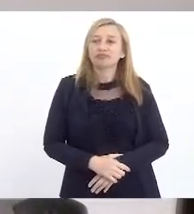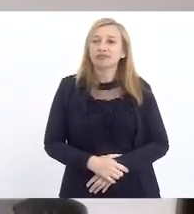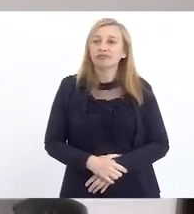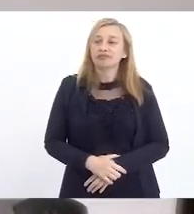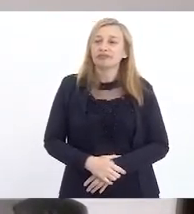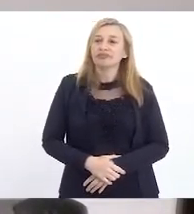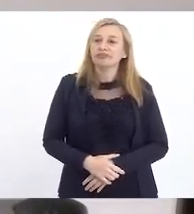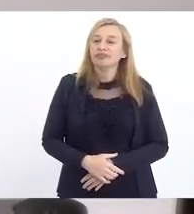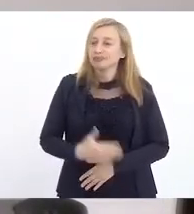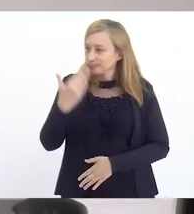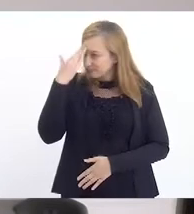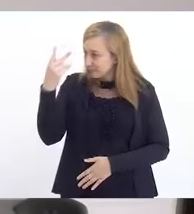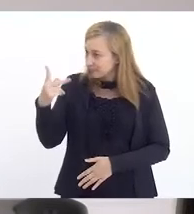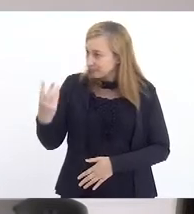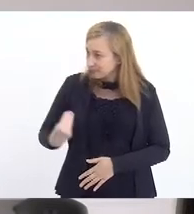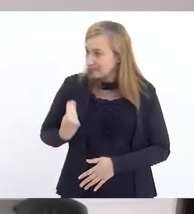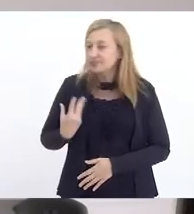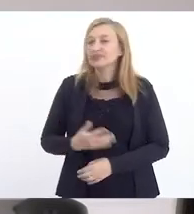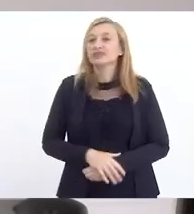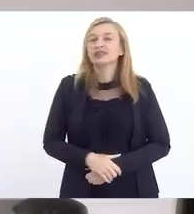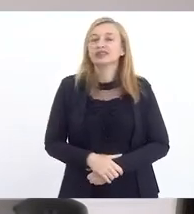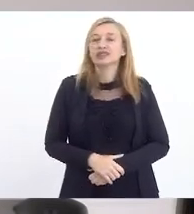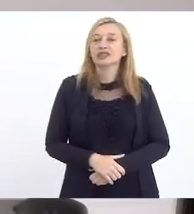Agradecendo sua presença. Bom,